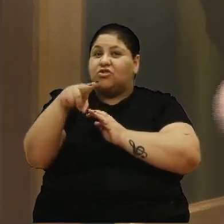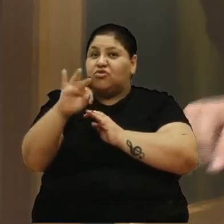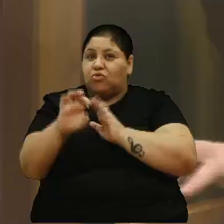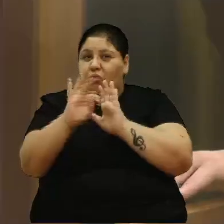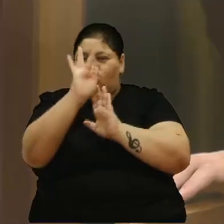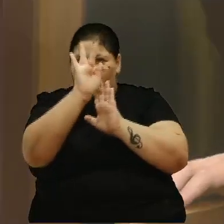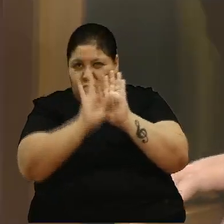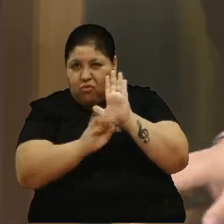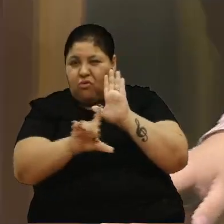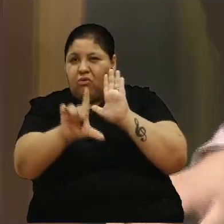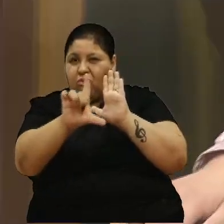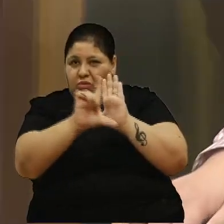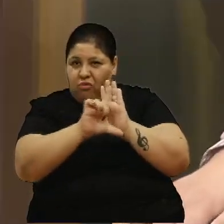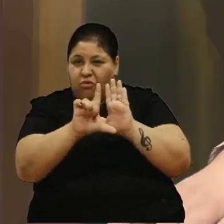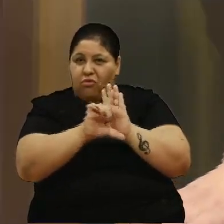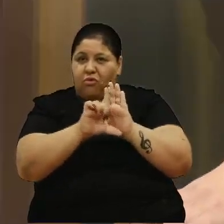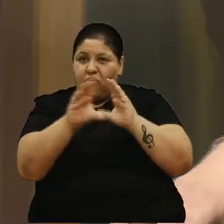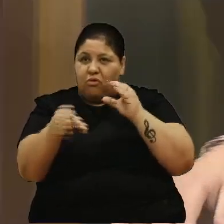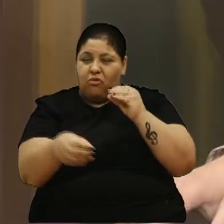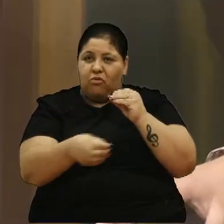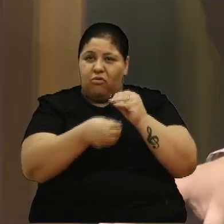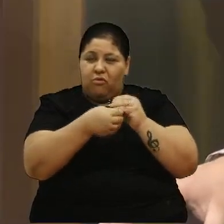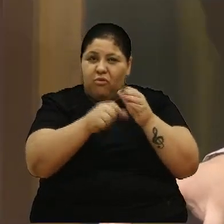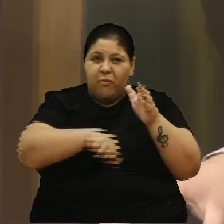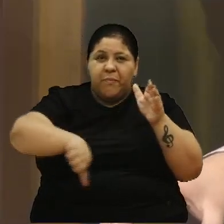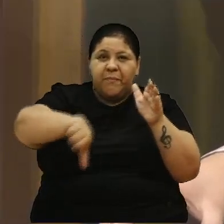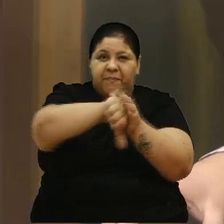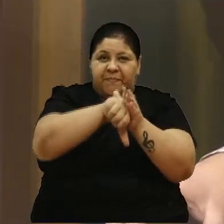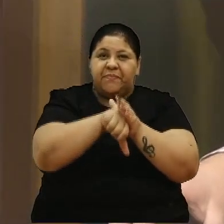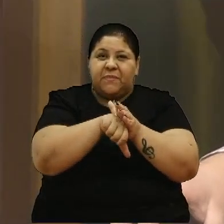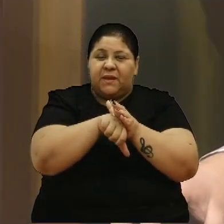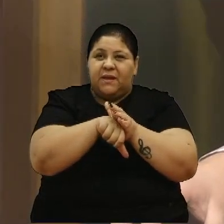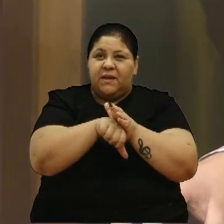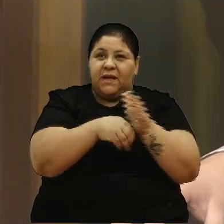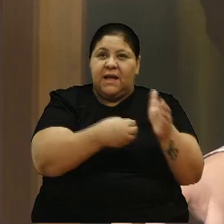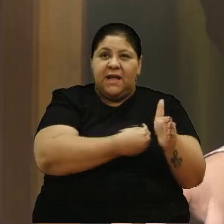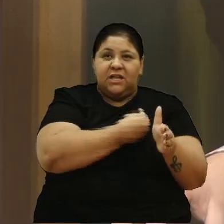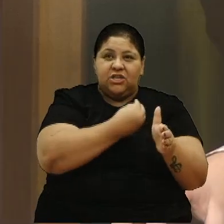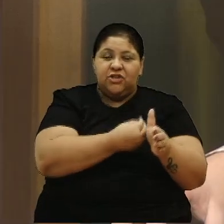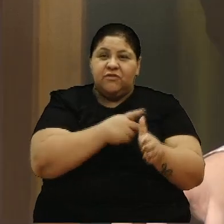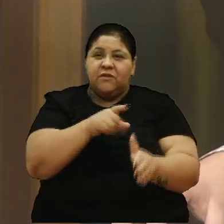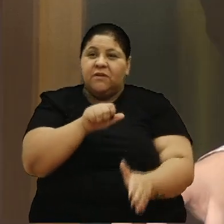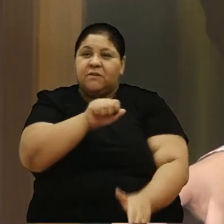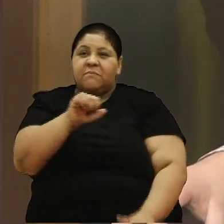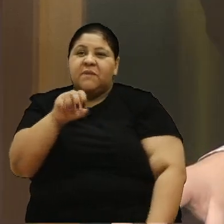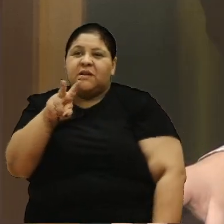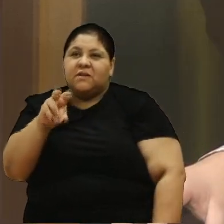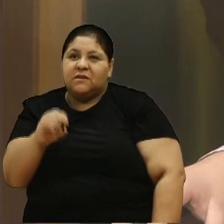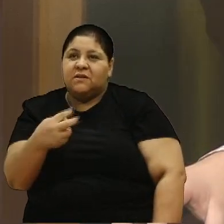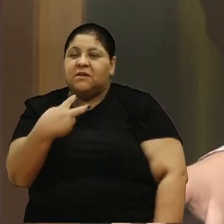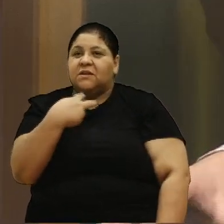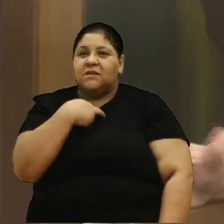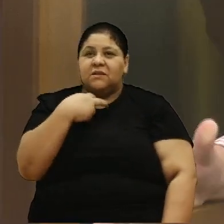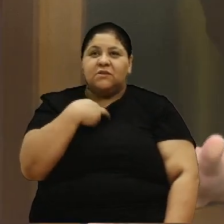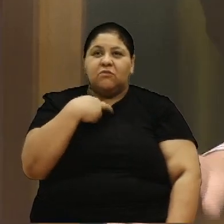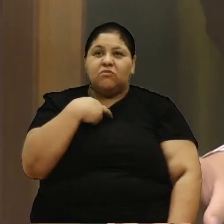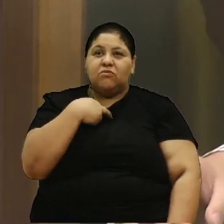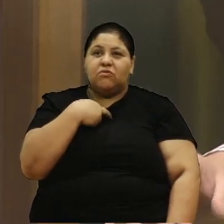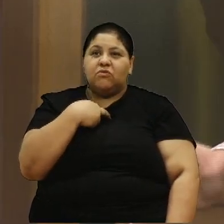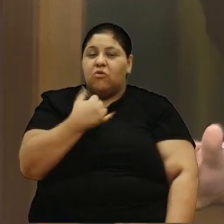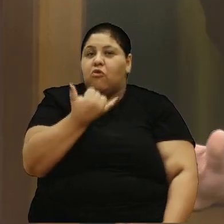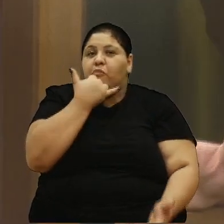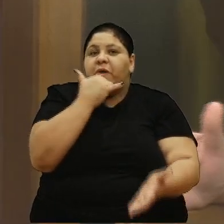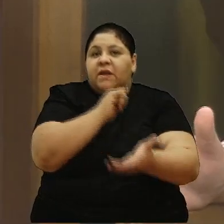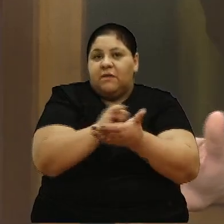dos crimes hediondos passa a adicionar o crime de corrupção ativa e de corrupção passiva no rol de crimes hediondos. Esses crimes não podem receber graça, um perdão,